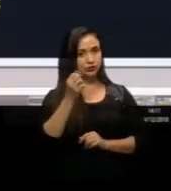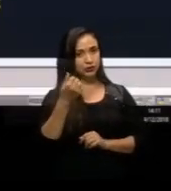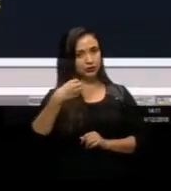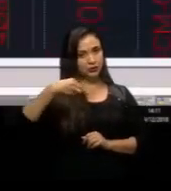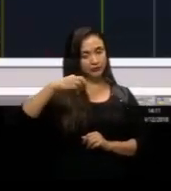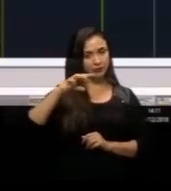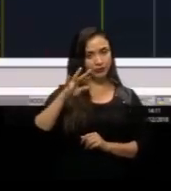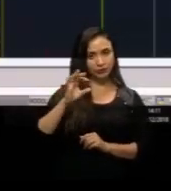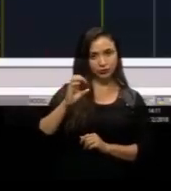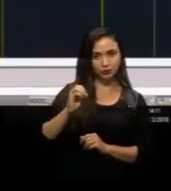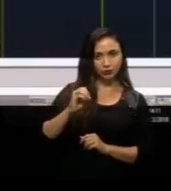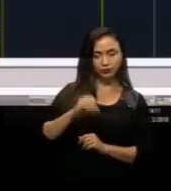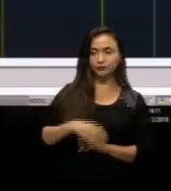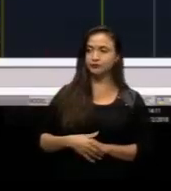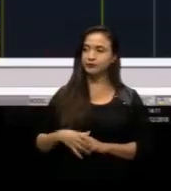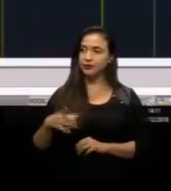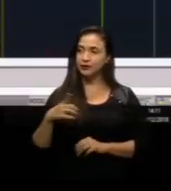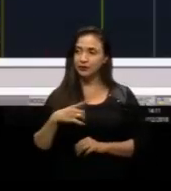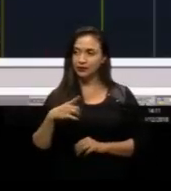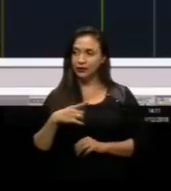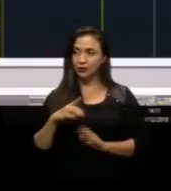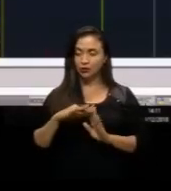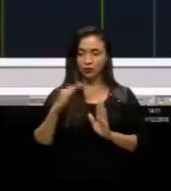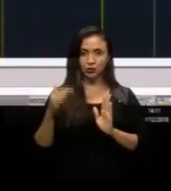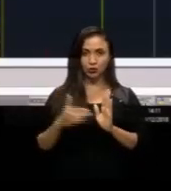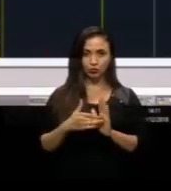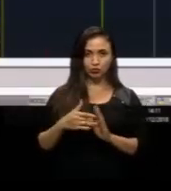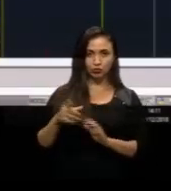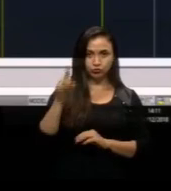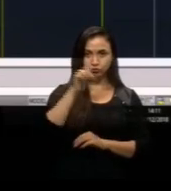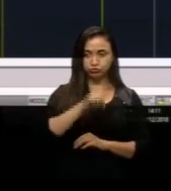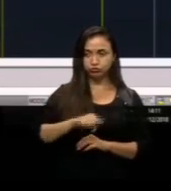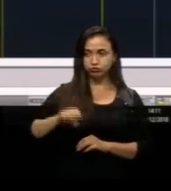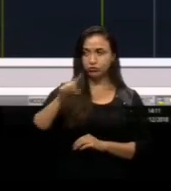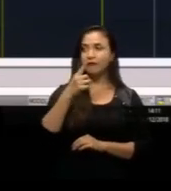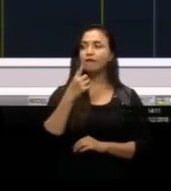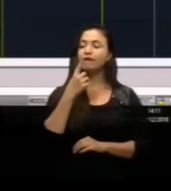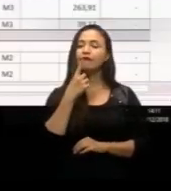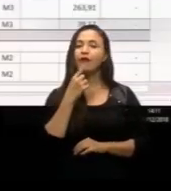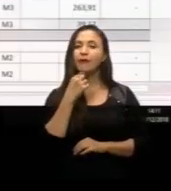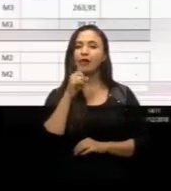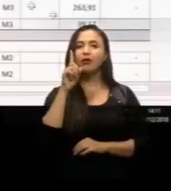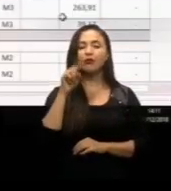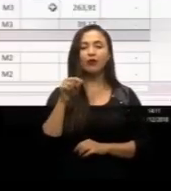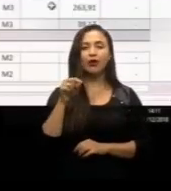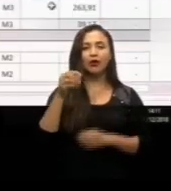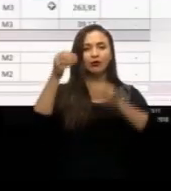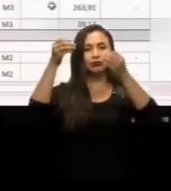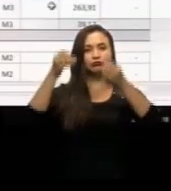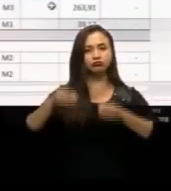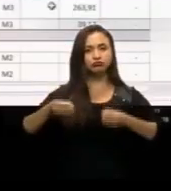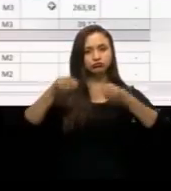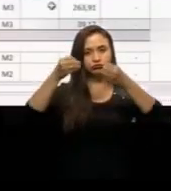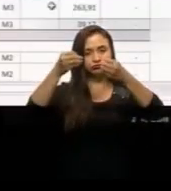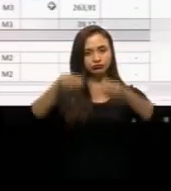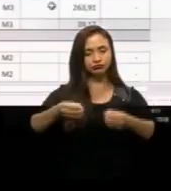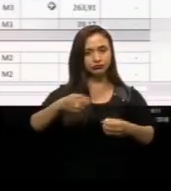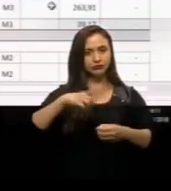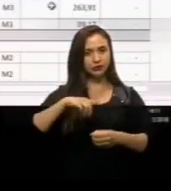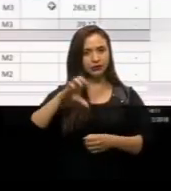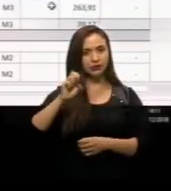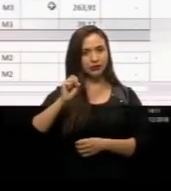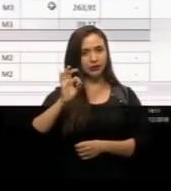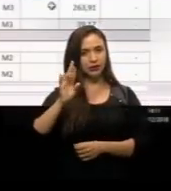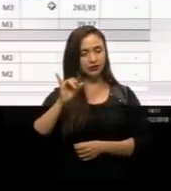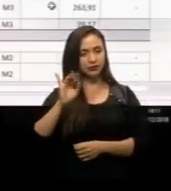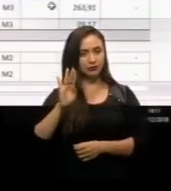é o cobrimento, ó. Então tem 30 tudo isso aqui. E esse vermelhinho é o local onde fica o estribo, que ele fala que tem 25.